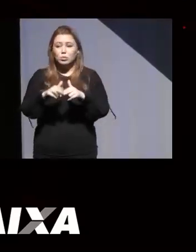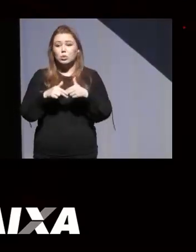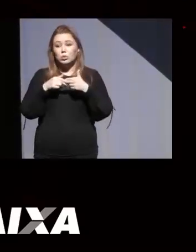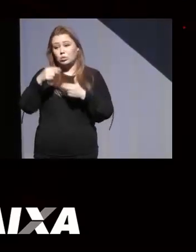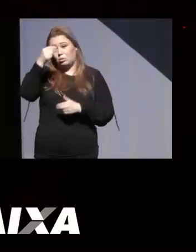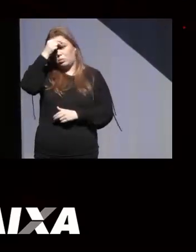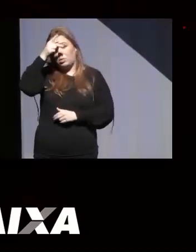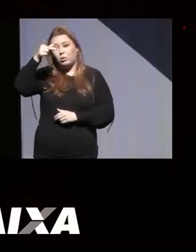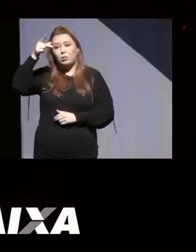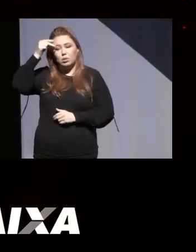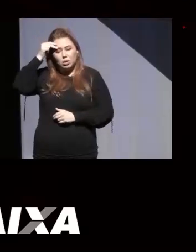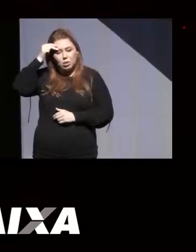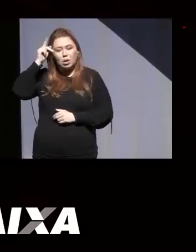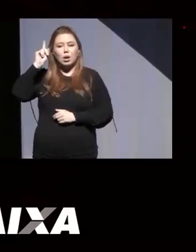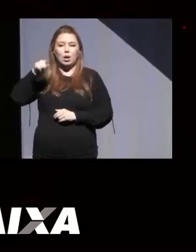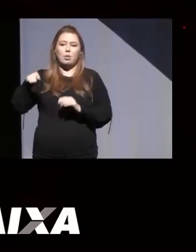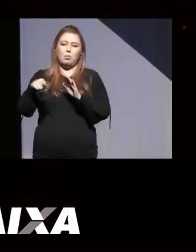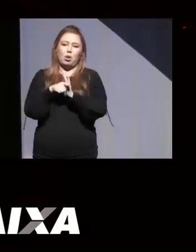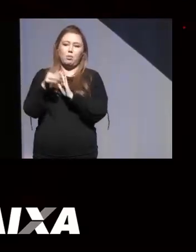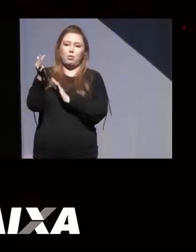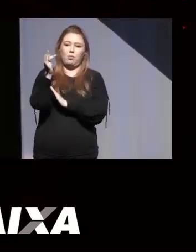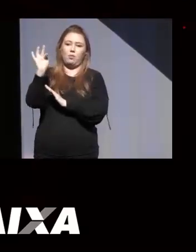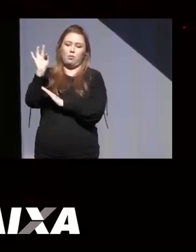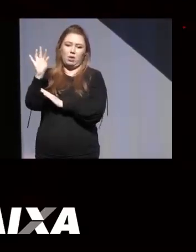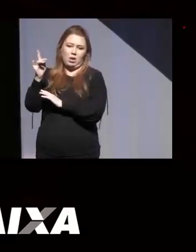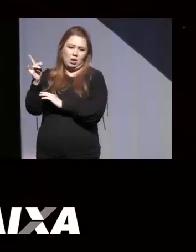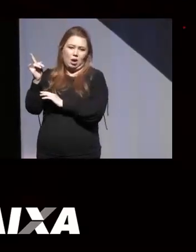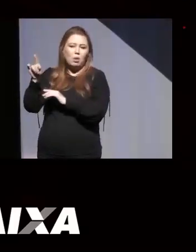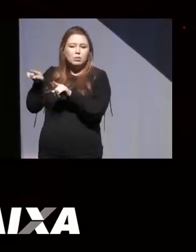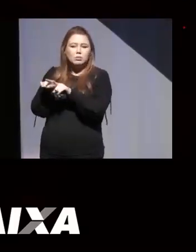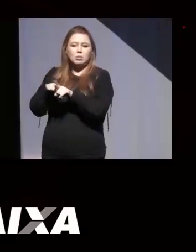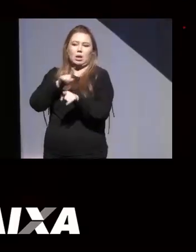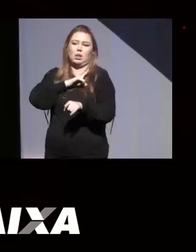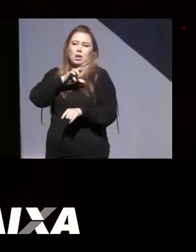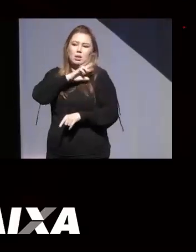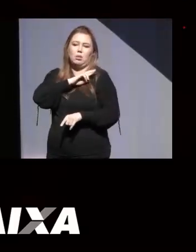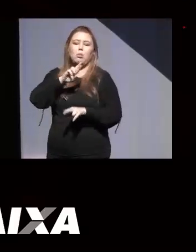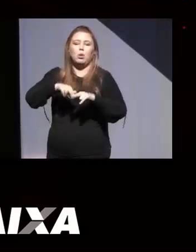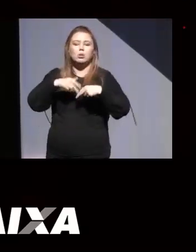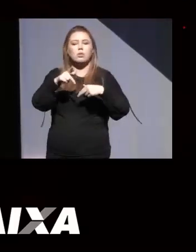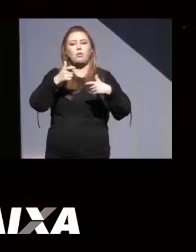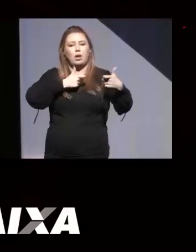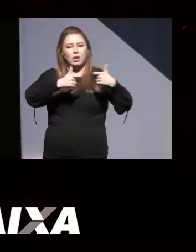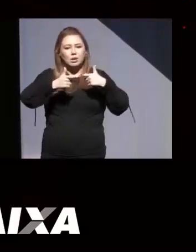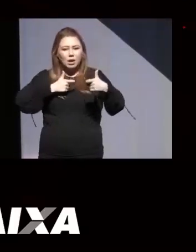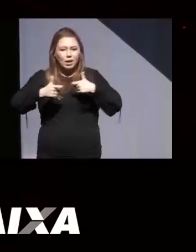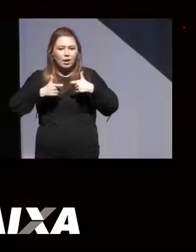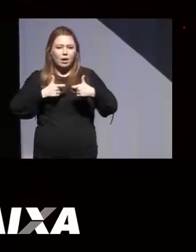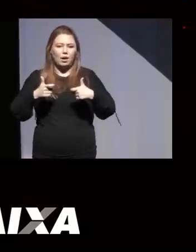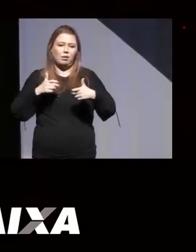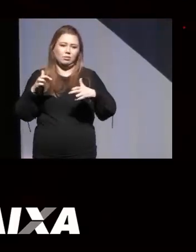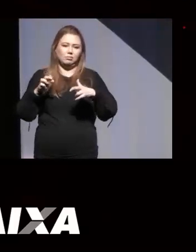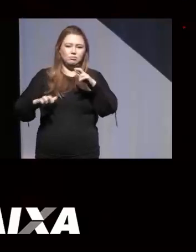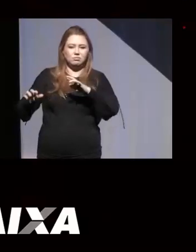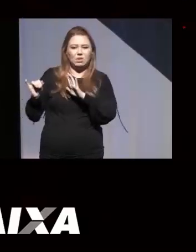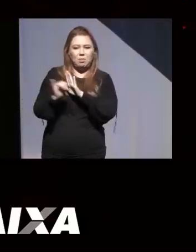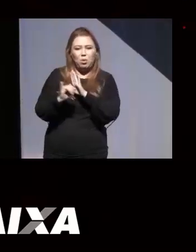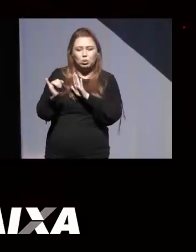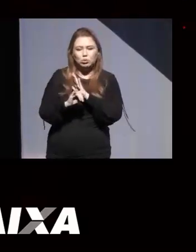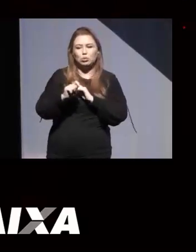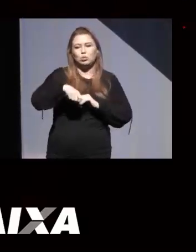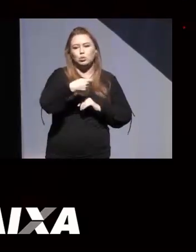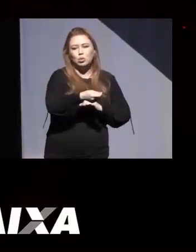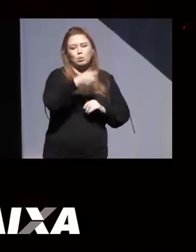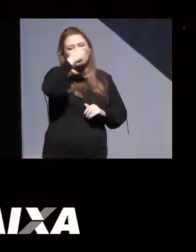entes federativos e federados, por isso é possível haver uma guerra fiscal entre municípios. Temos um